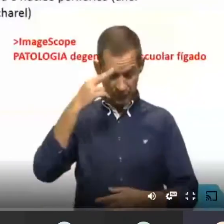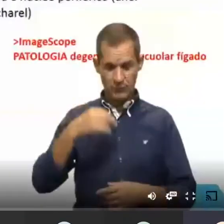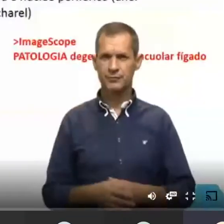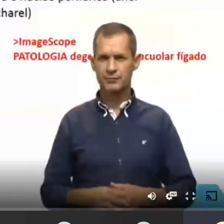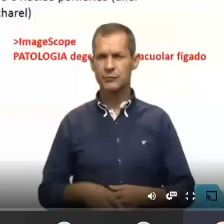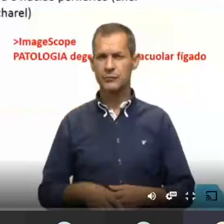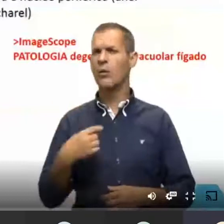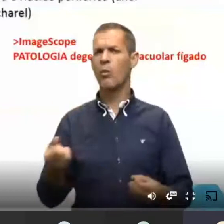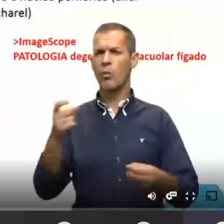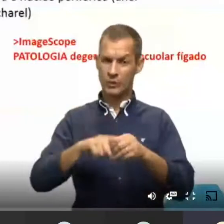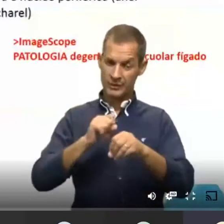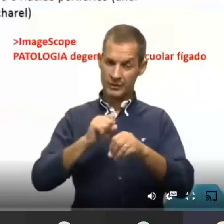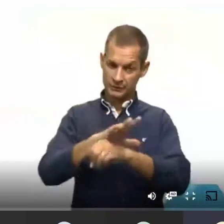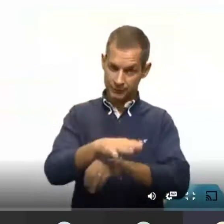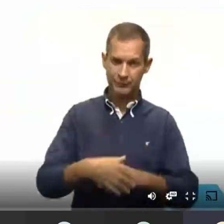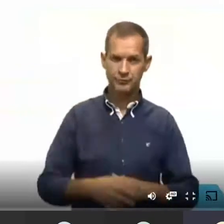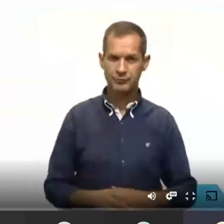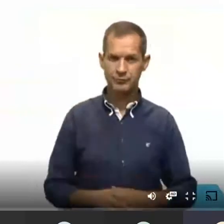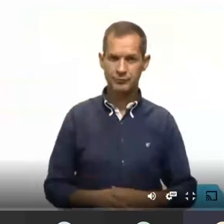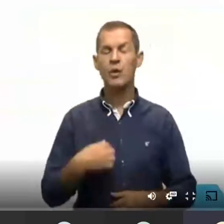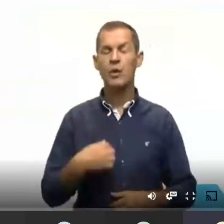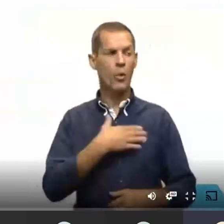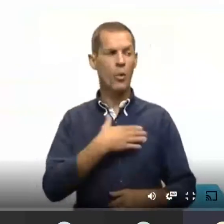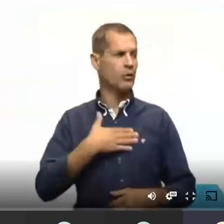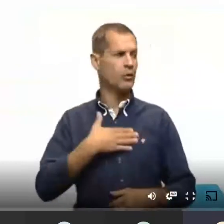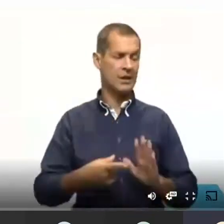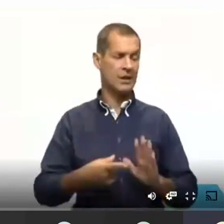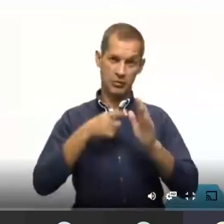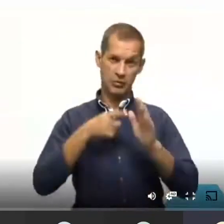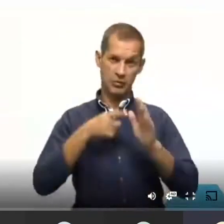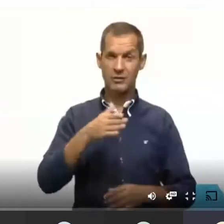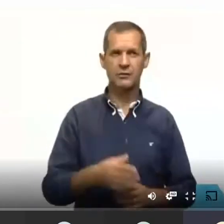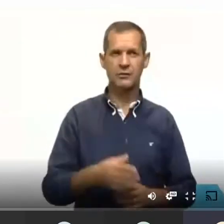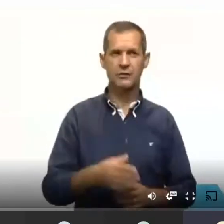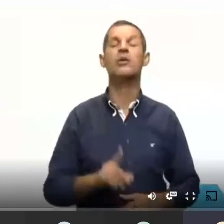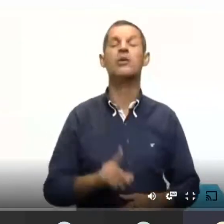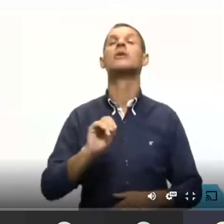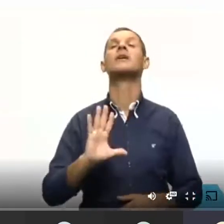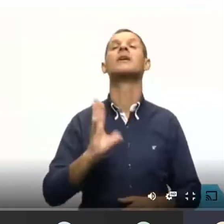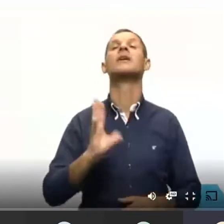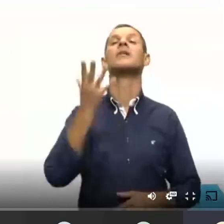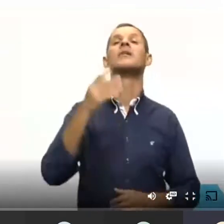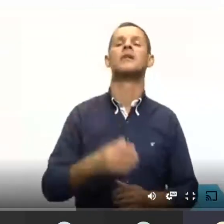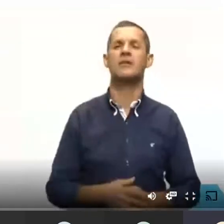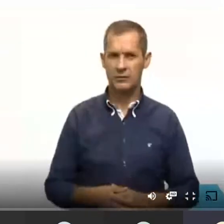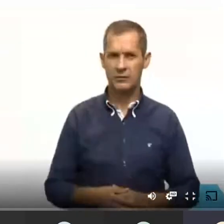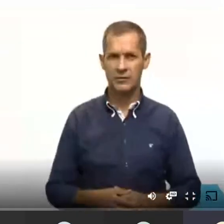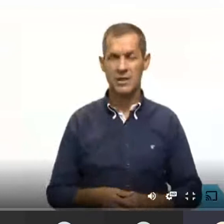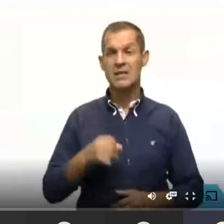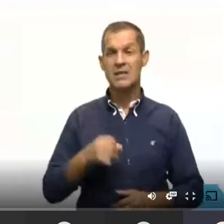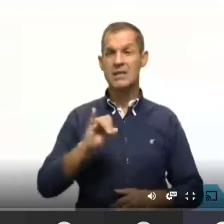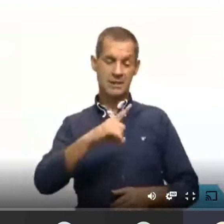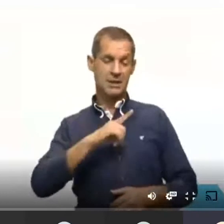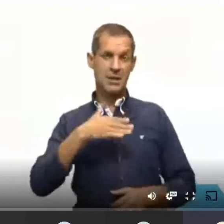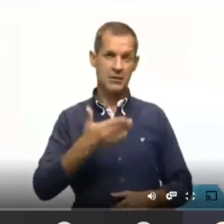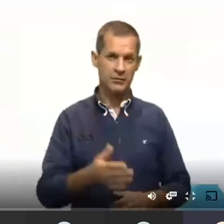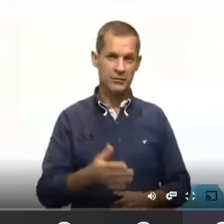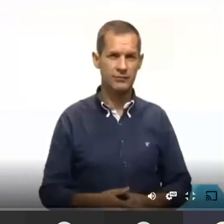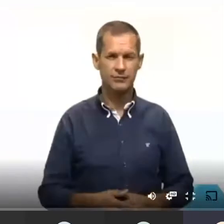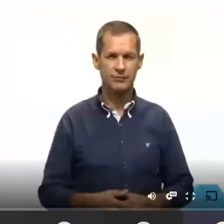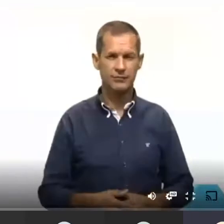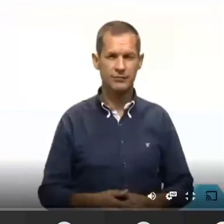nisso, voltando ao nosso slide, eu gostaria de mostrar para vocês o que aconteceria se